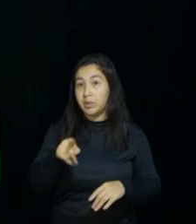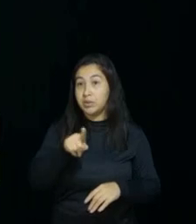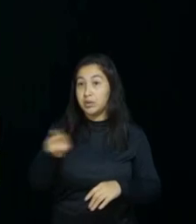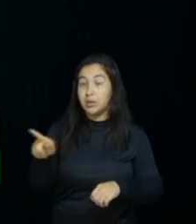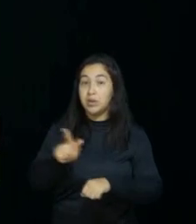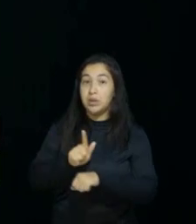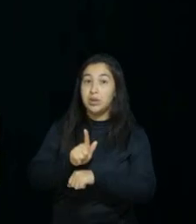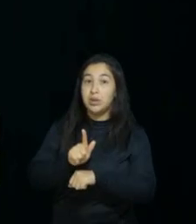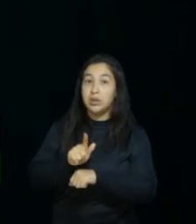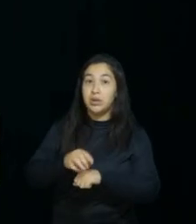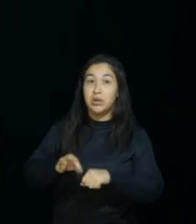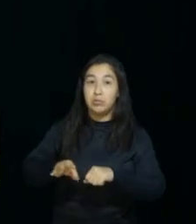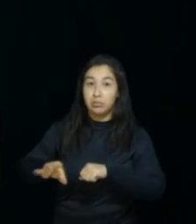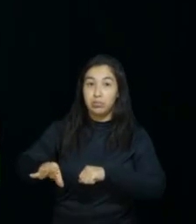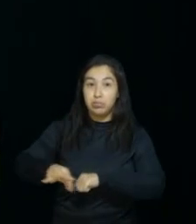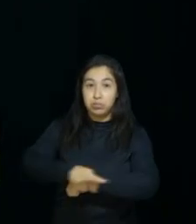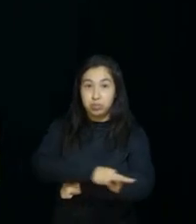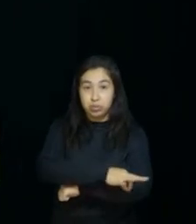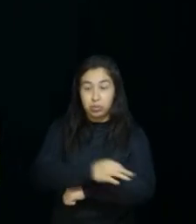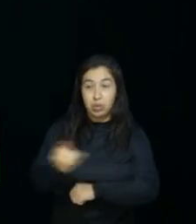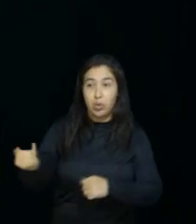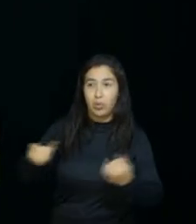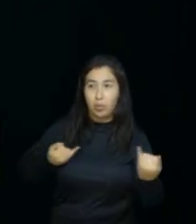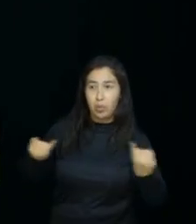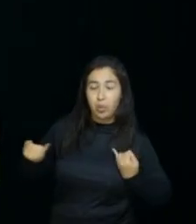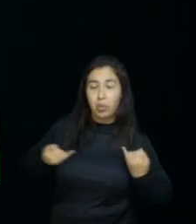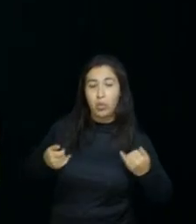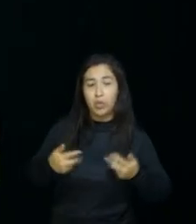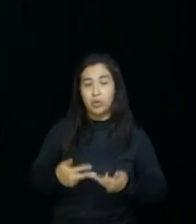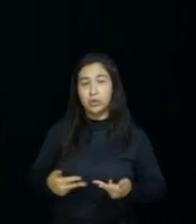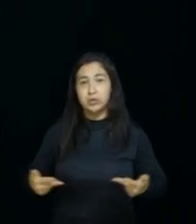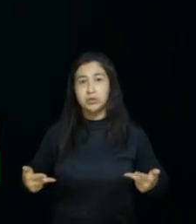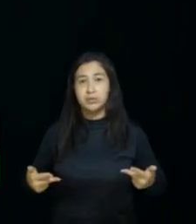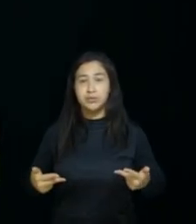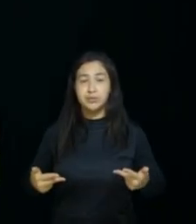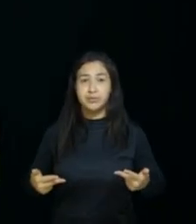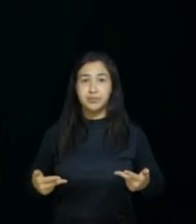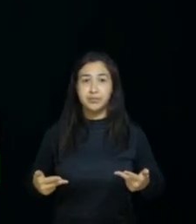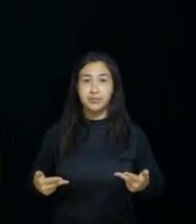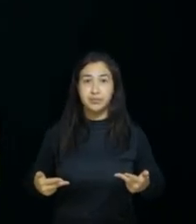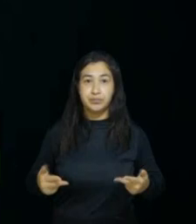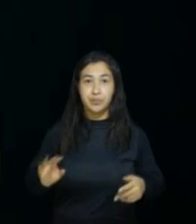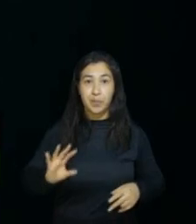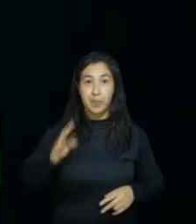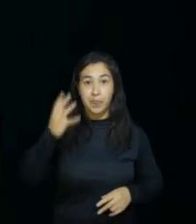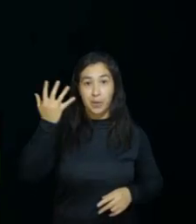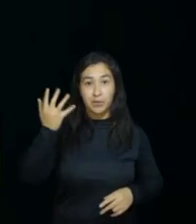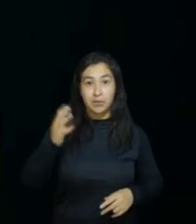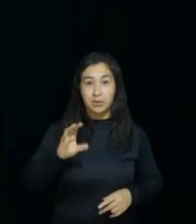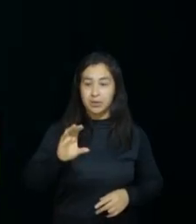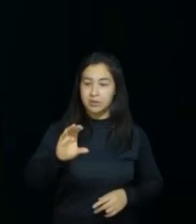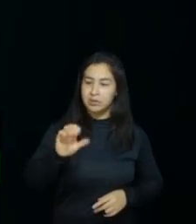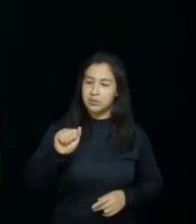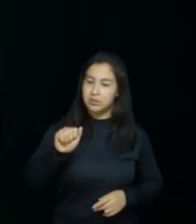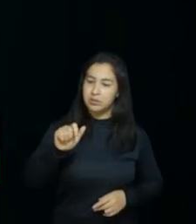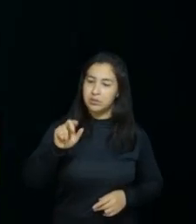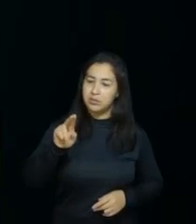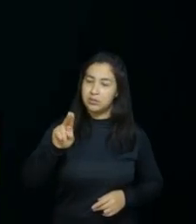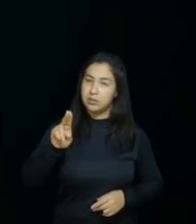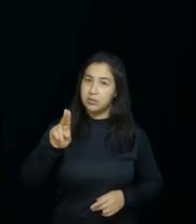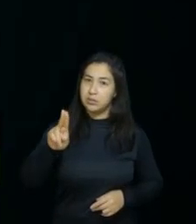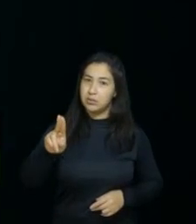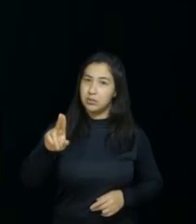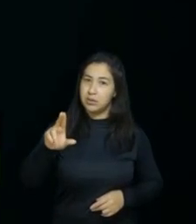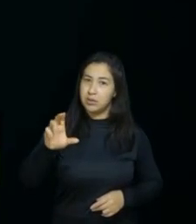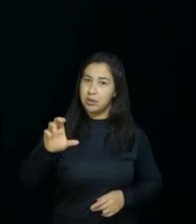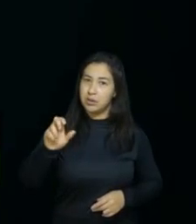alguns engenheiros me procuraram e falaram sobre uma situação chamada cálculo